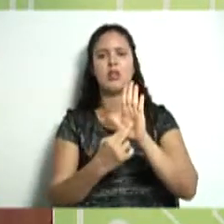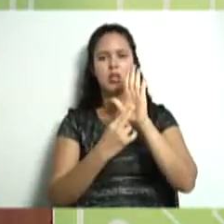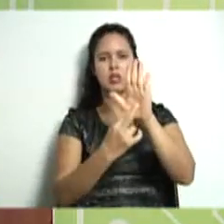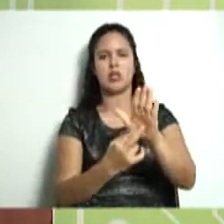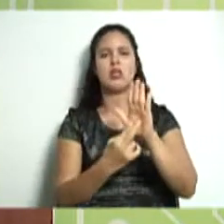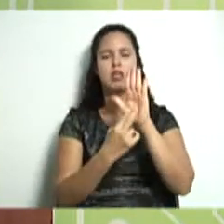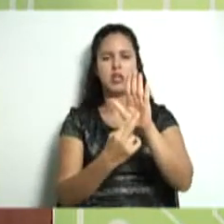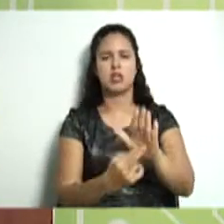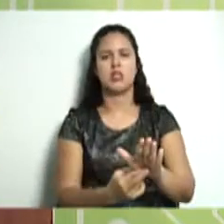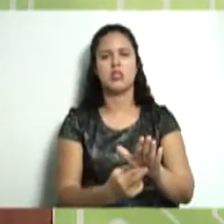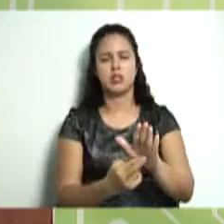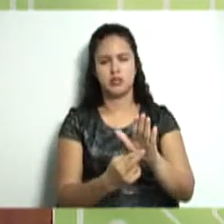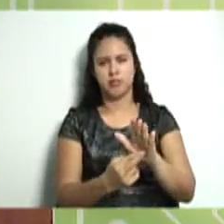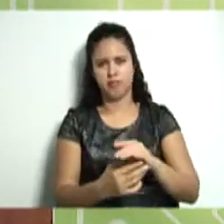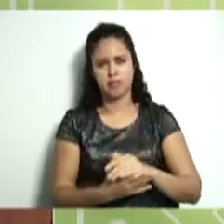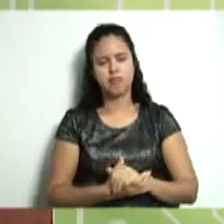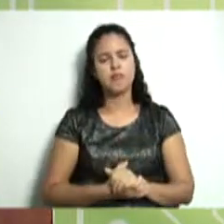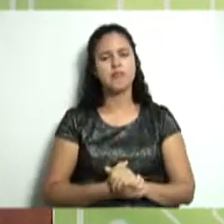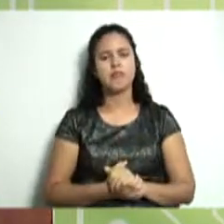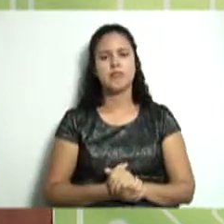não participa ativamente.